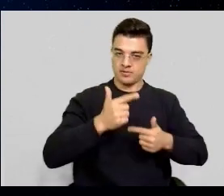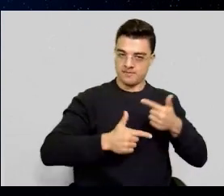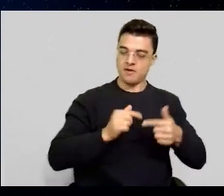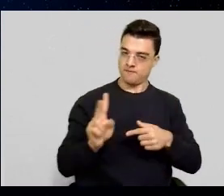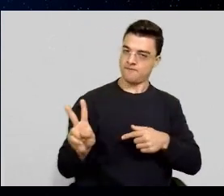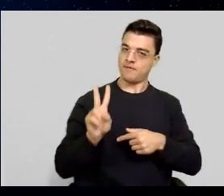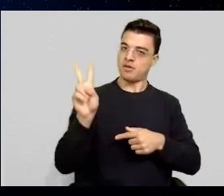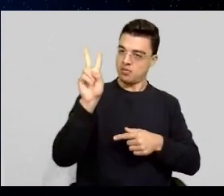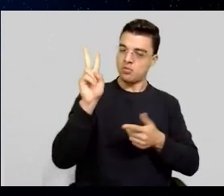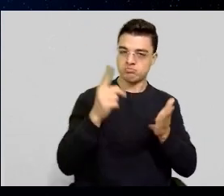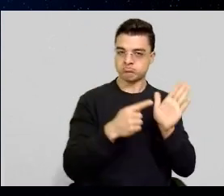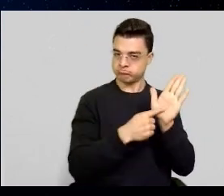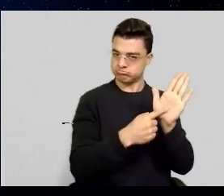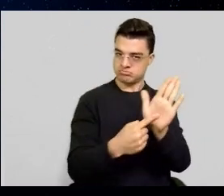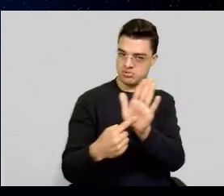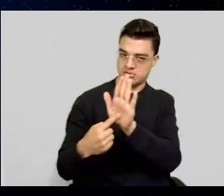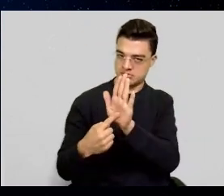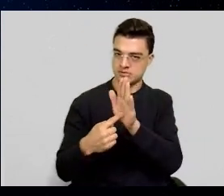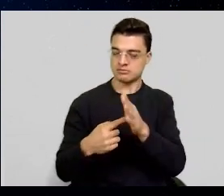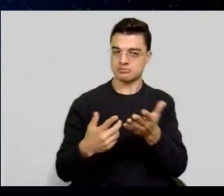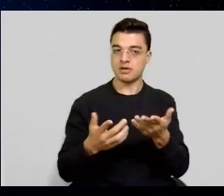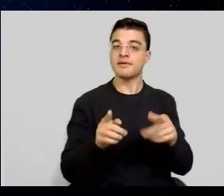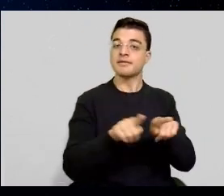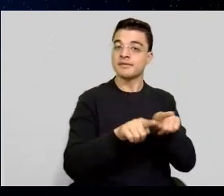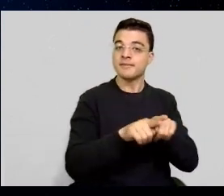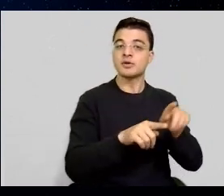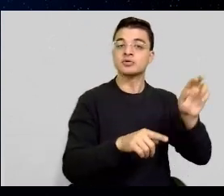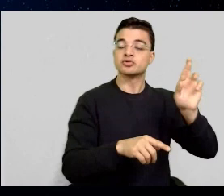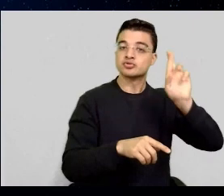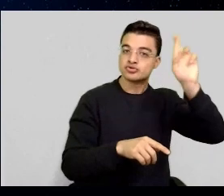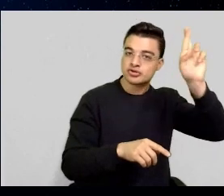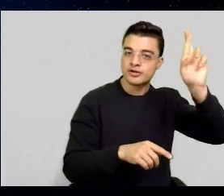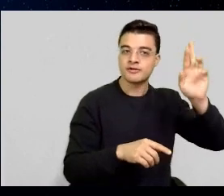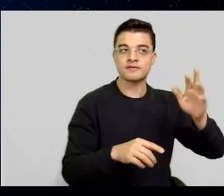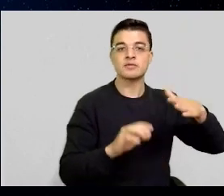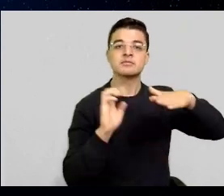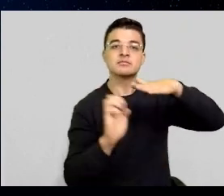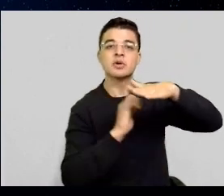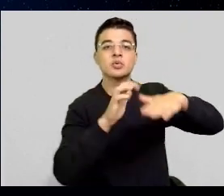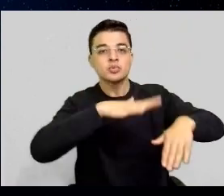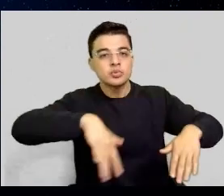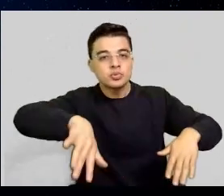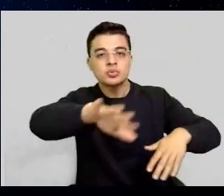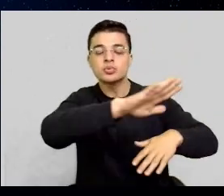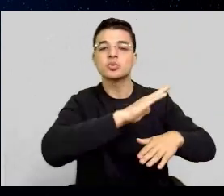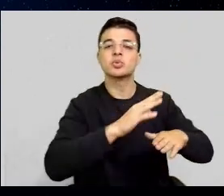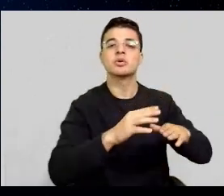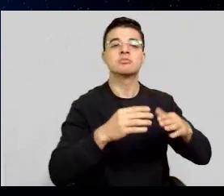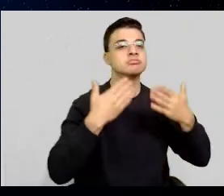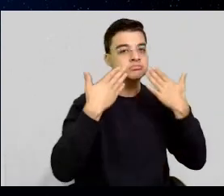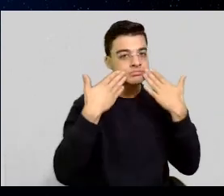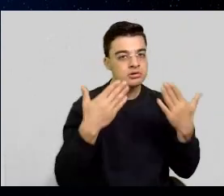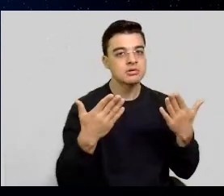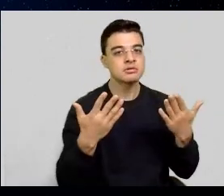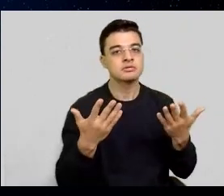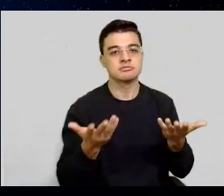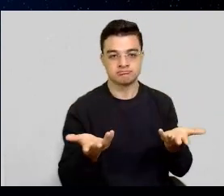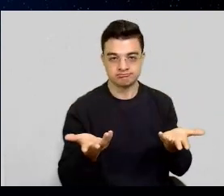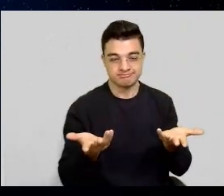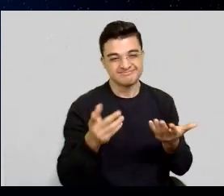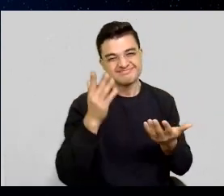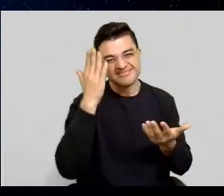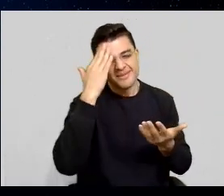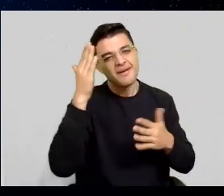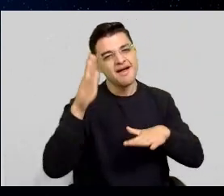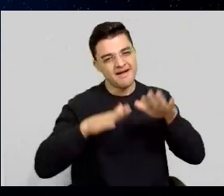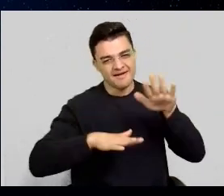gente mostrar para o dono da empresa, para a organização como um todo, e a gente sabe como isso muitas vezes é difícil, de nós